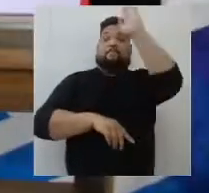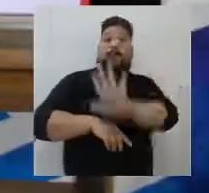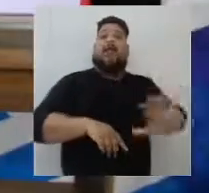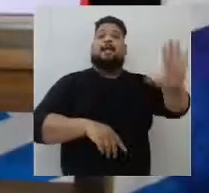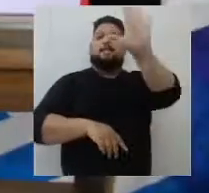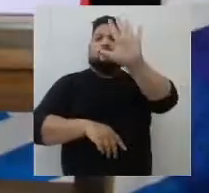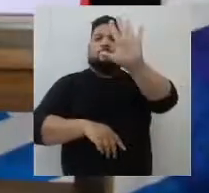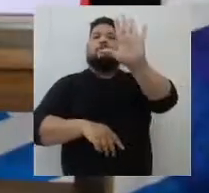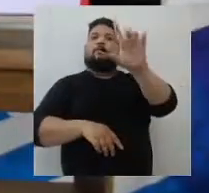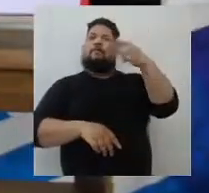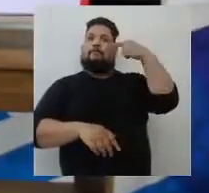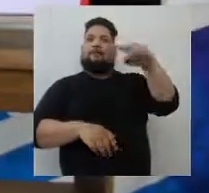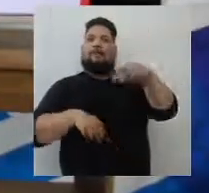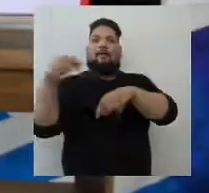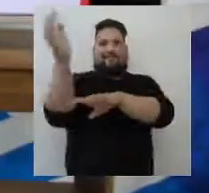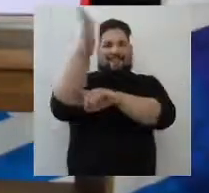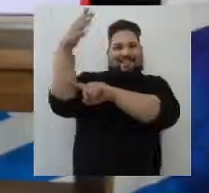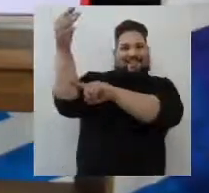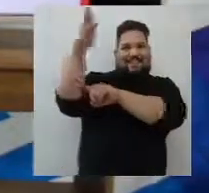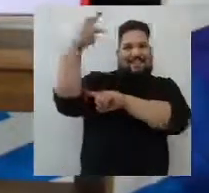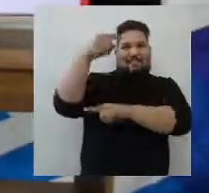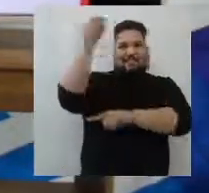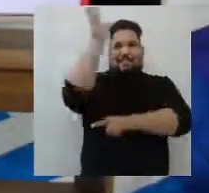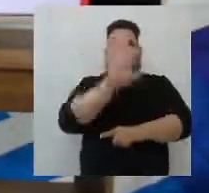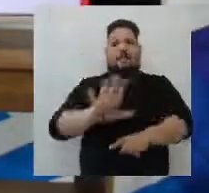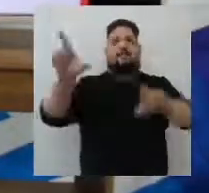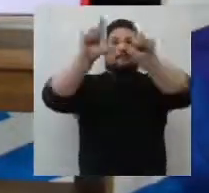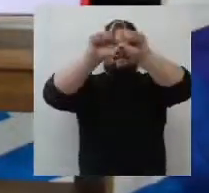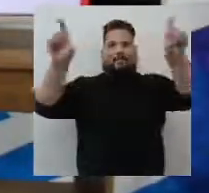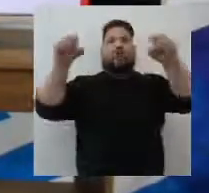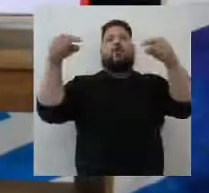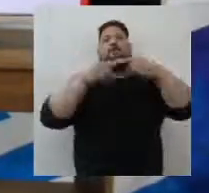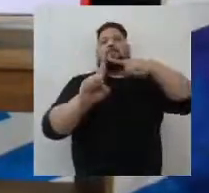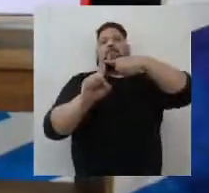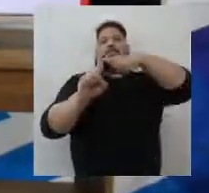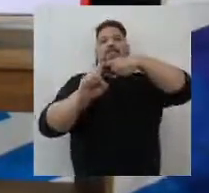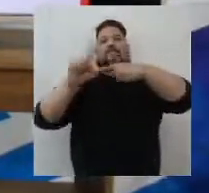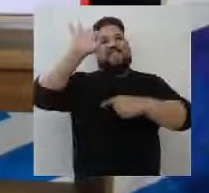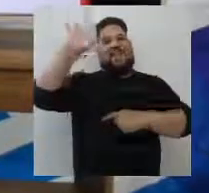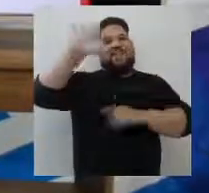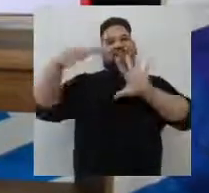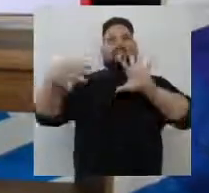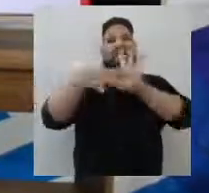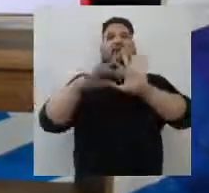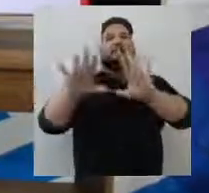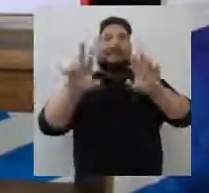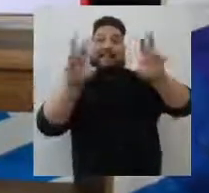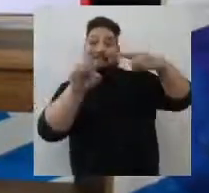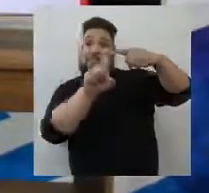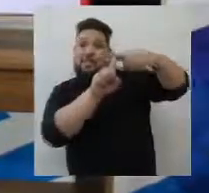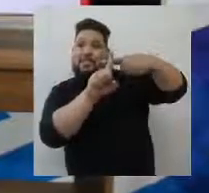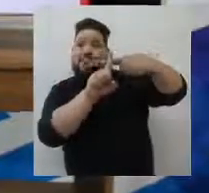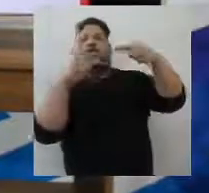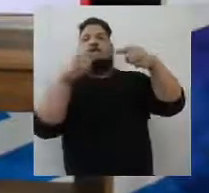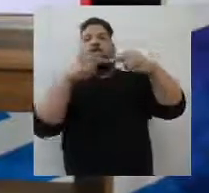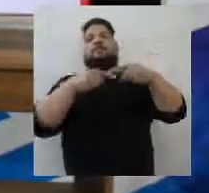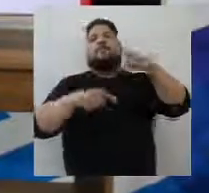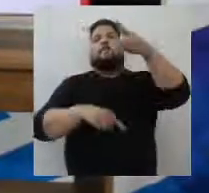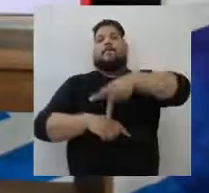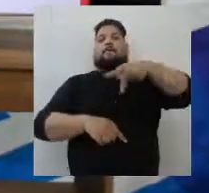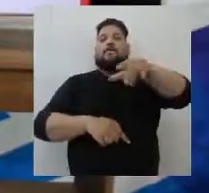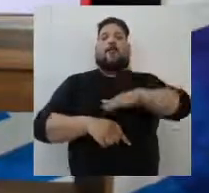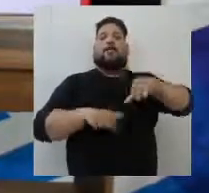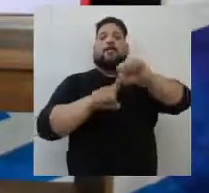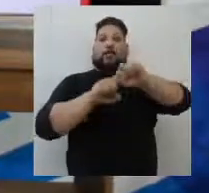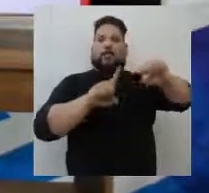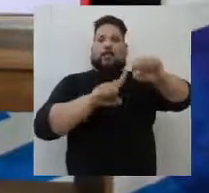atenção no lema da nossa bandeira, ele é um lema positivista. Mas o positivismo eu deixo para ser tratado tanto pelos professores de